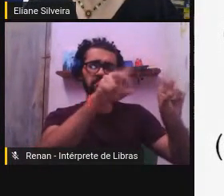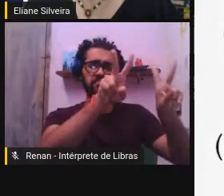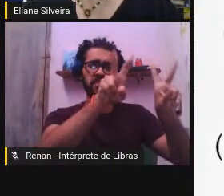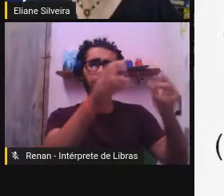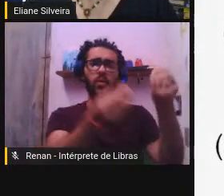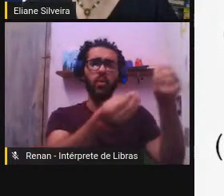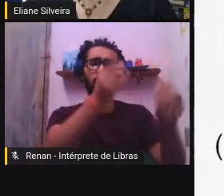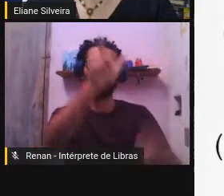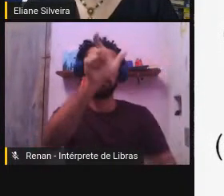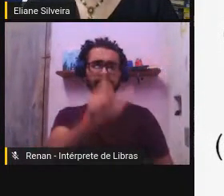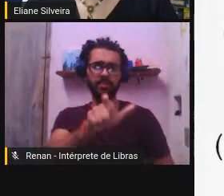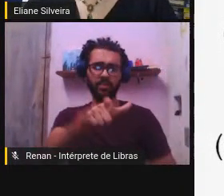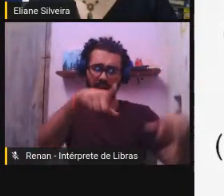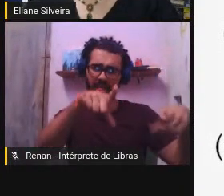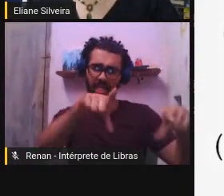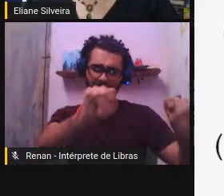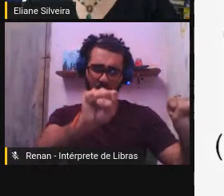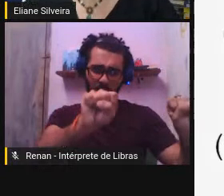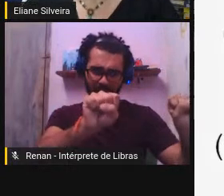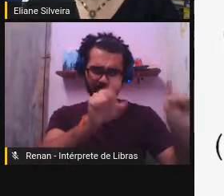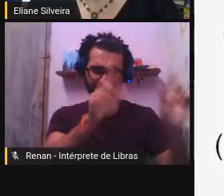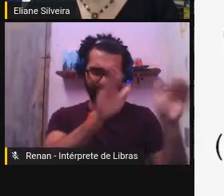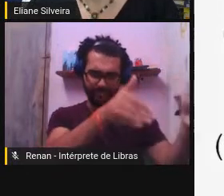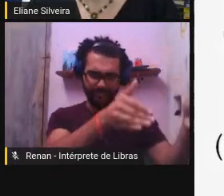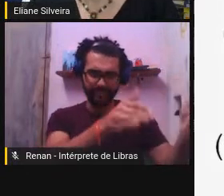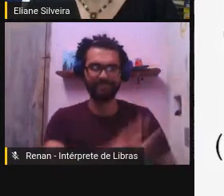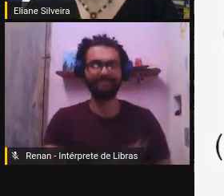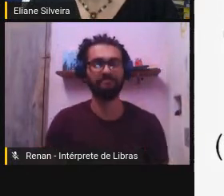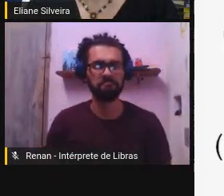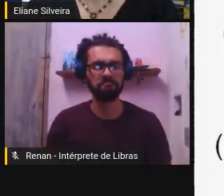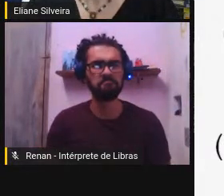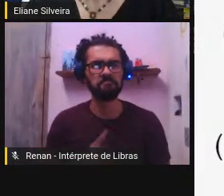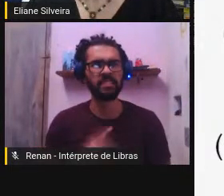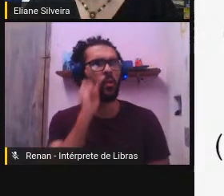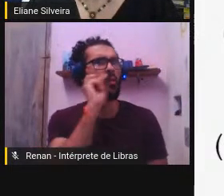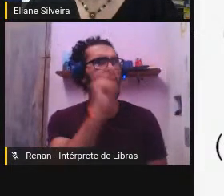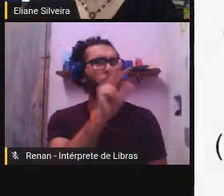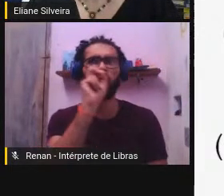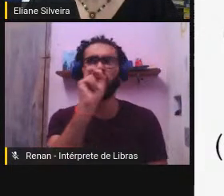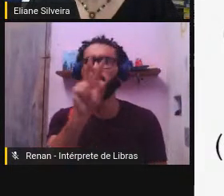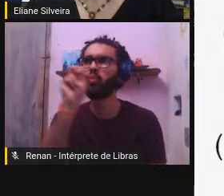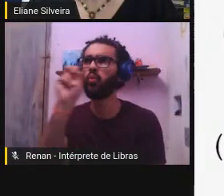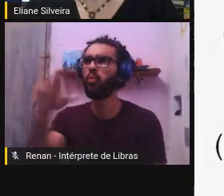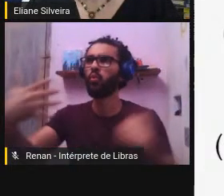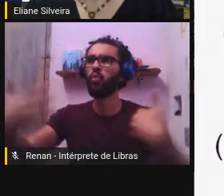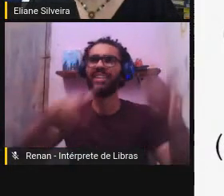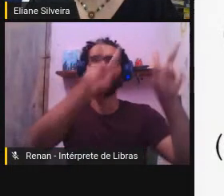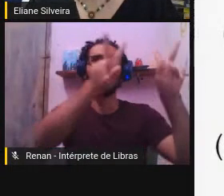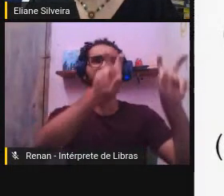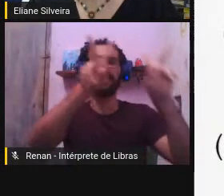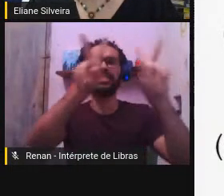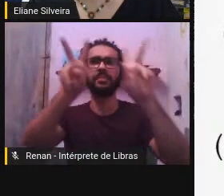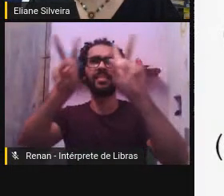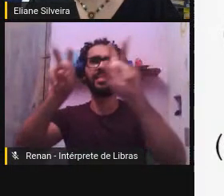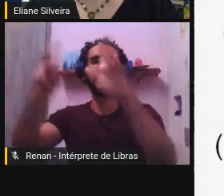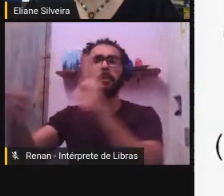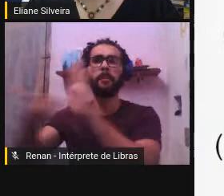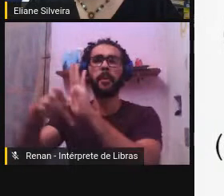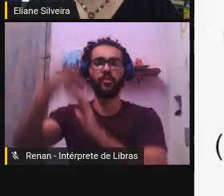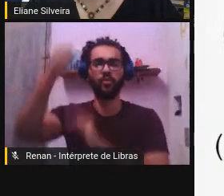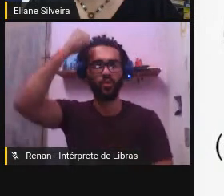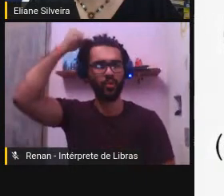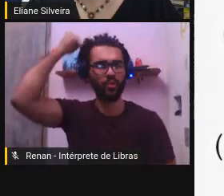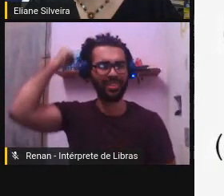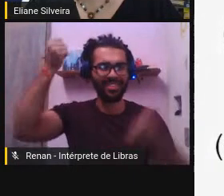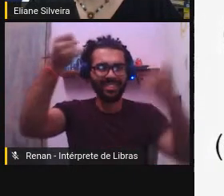haver falas do Sussir em tantos lugares sobre a formação linguista, é que um dos primeiros cuidados metodológicos do pesquisador